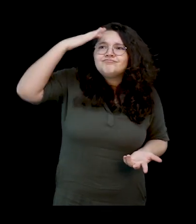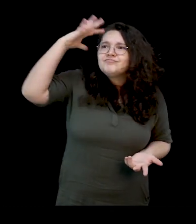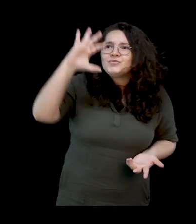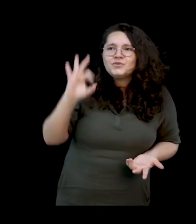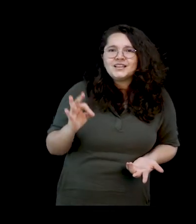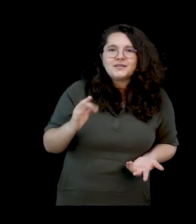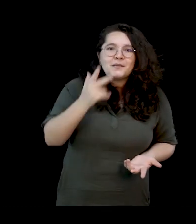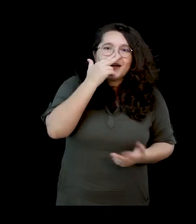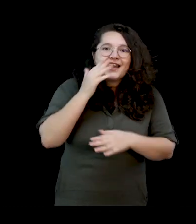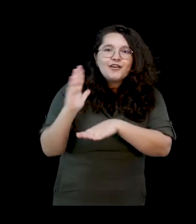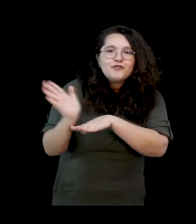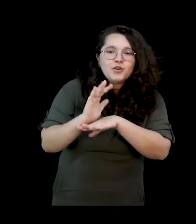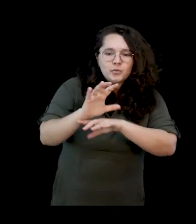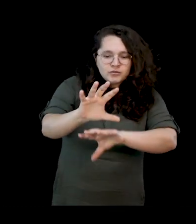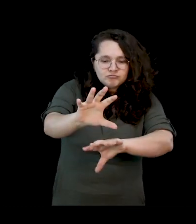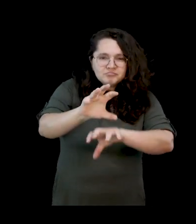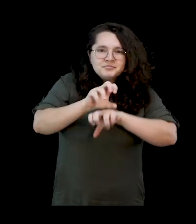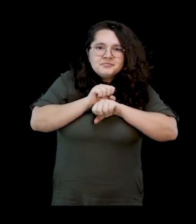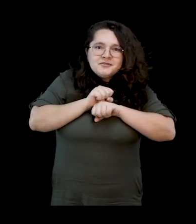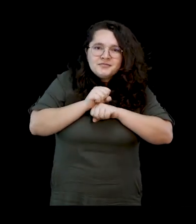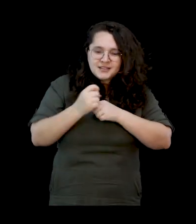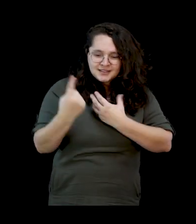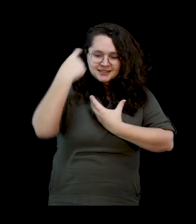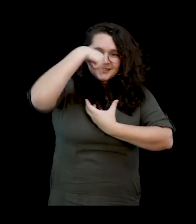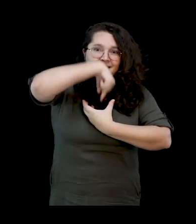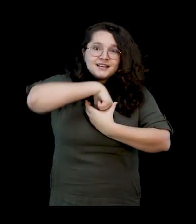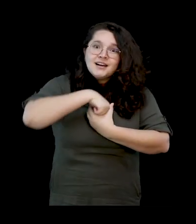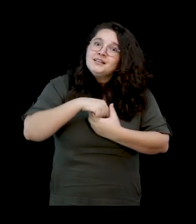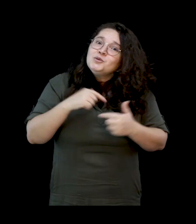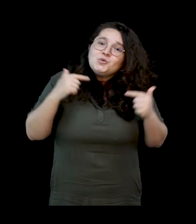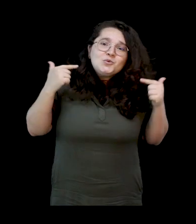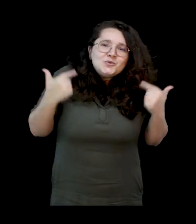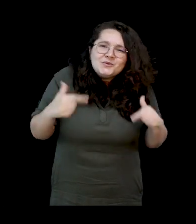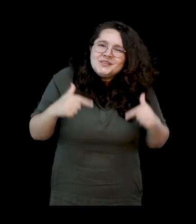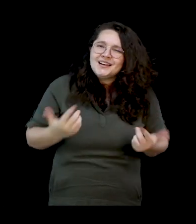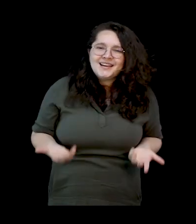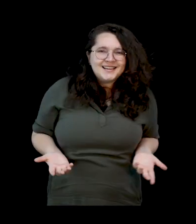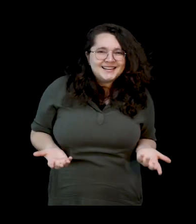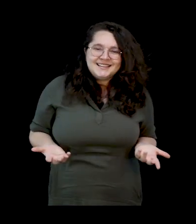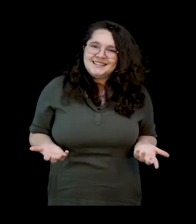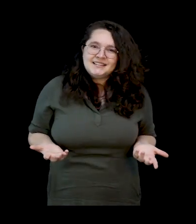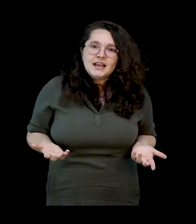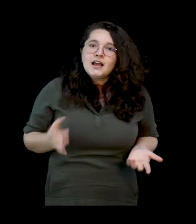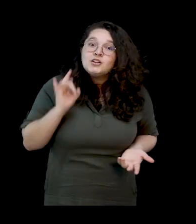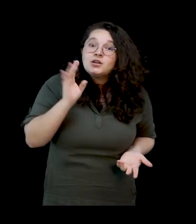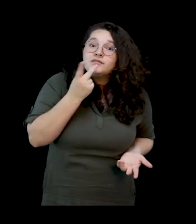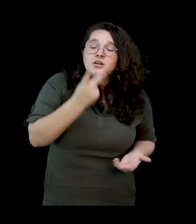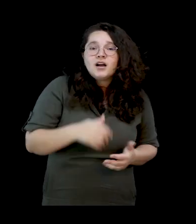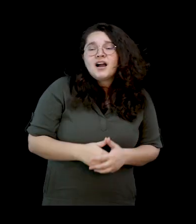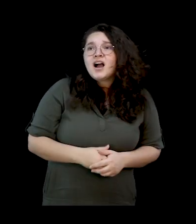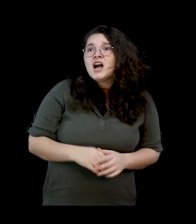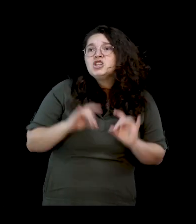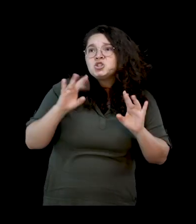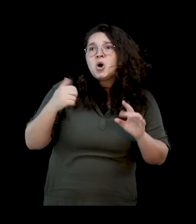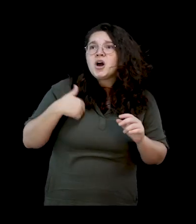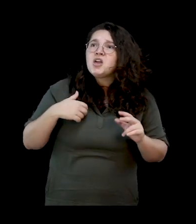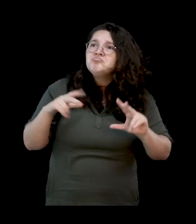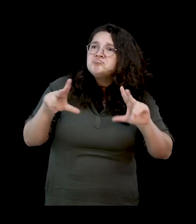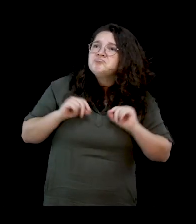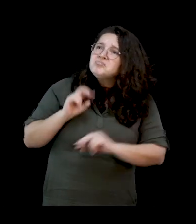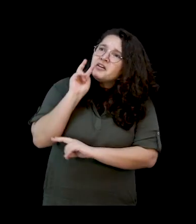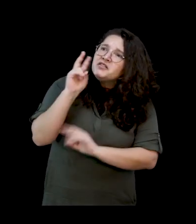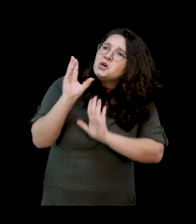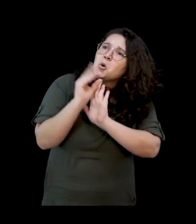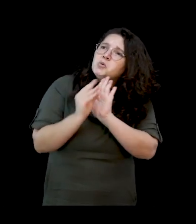que o Zinho chama de subjetivação. Quer dizer, no fundo, essa palavra significa pura e simplesmente o seguinte: apropriação do